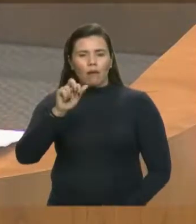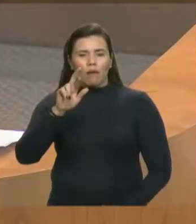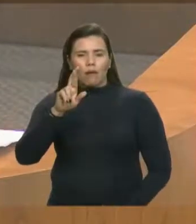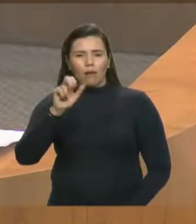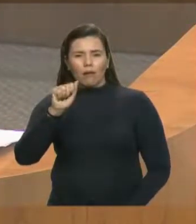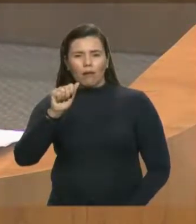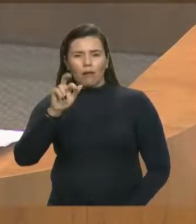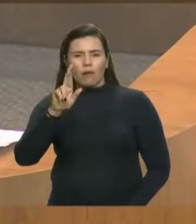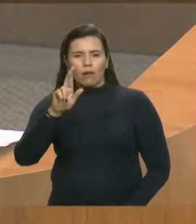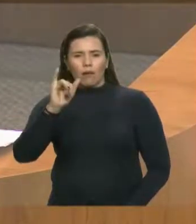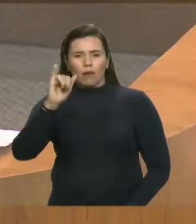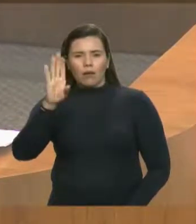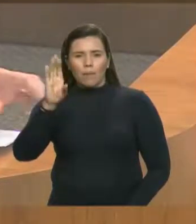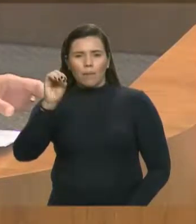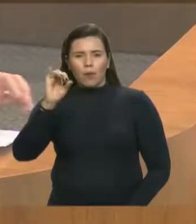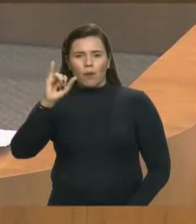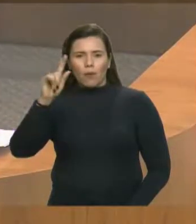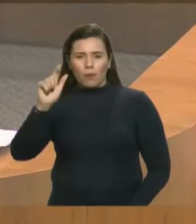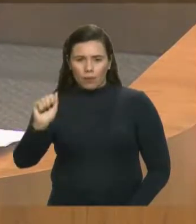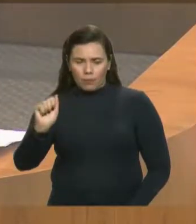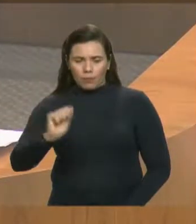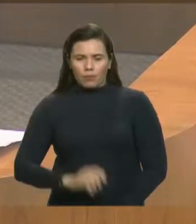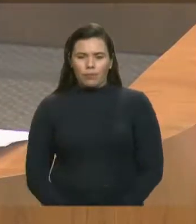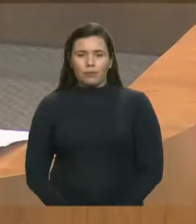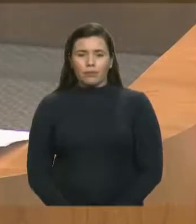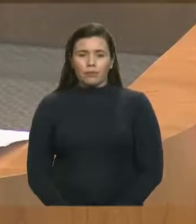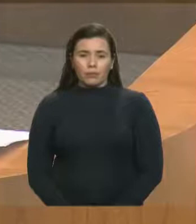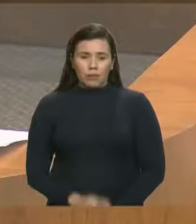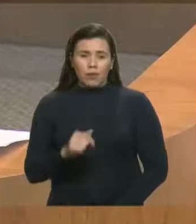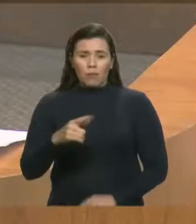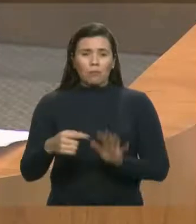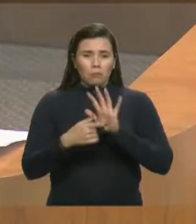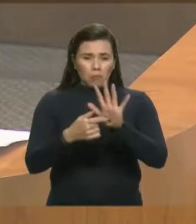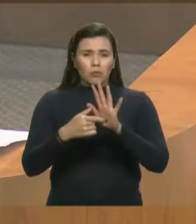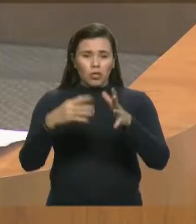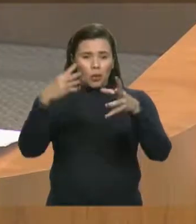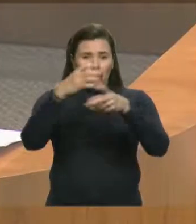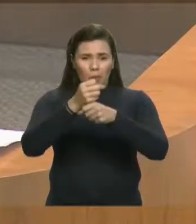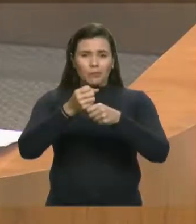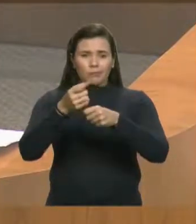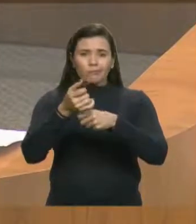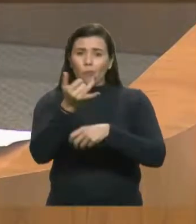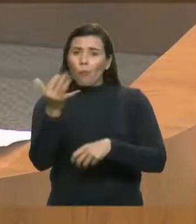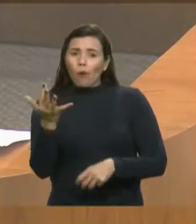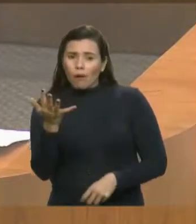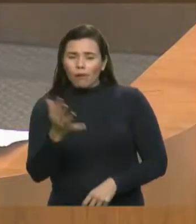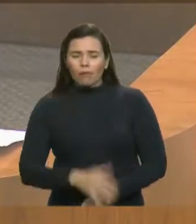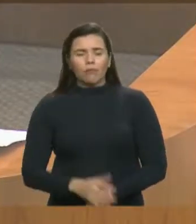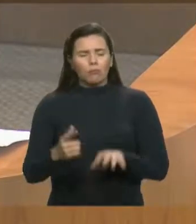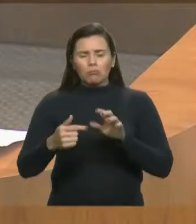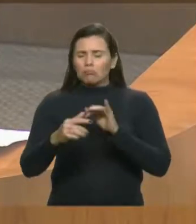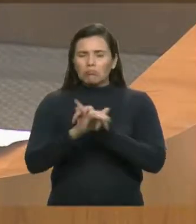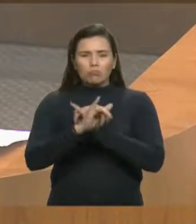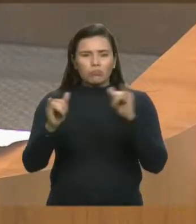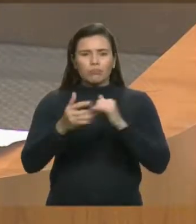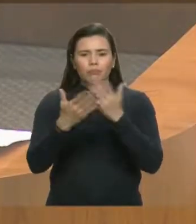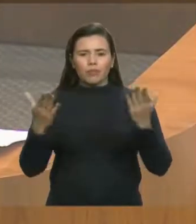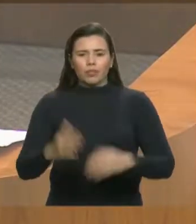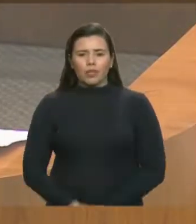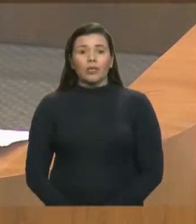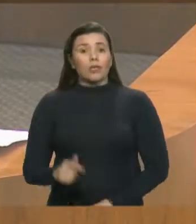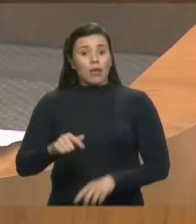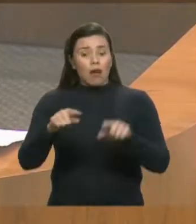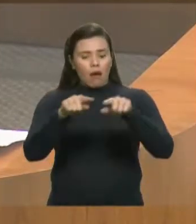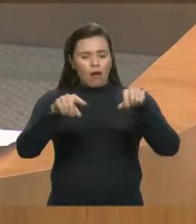nós precisamos destacar aqui. É importante informar que a terra indígena Araribóia,